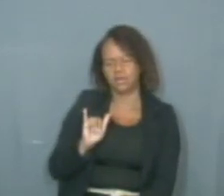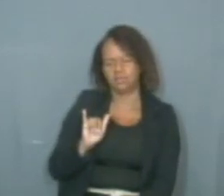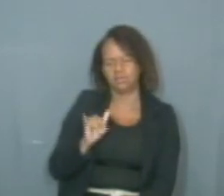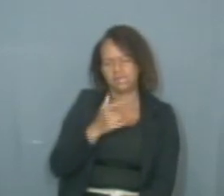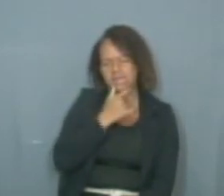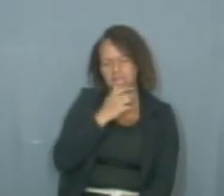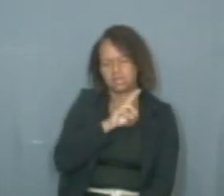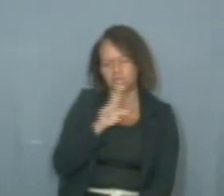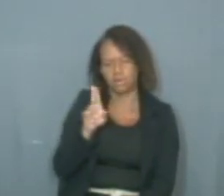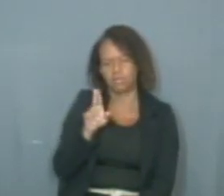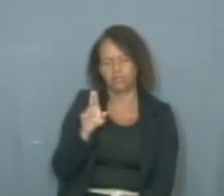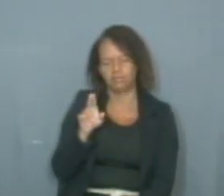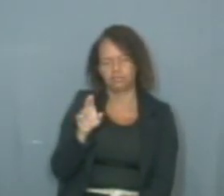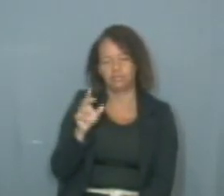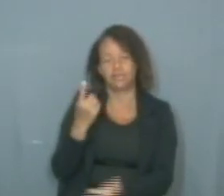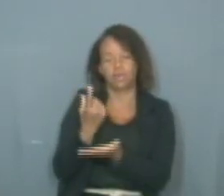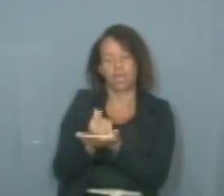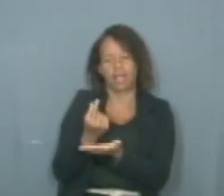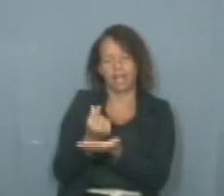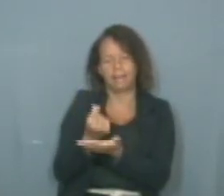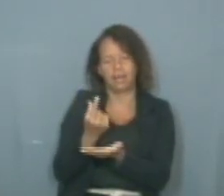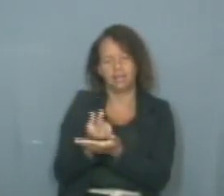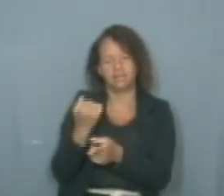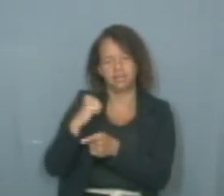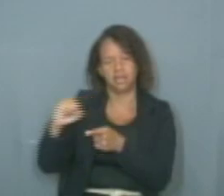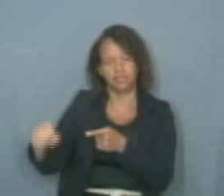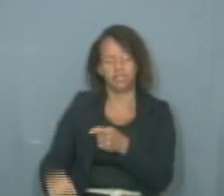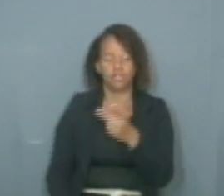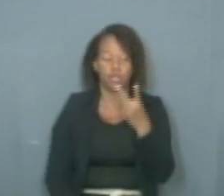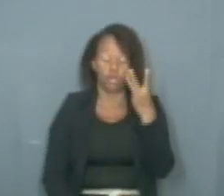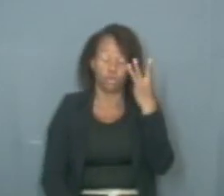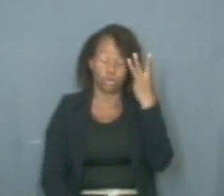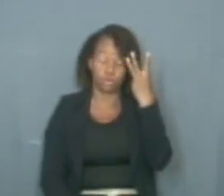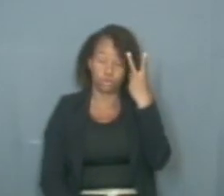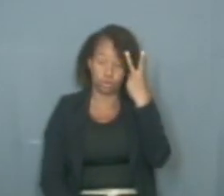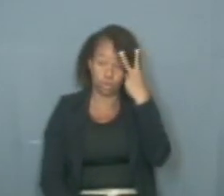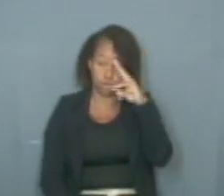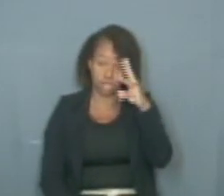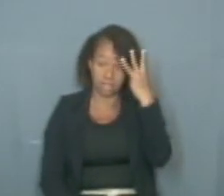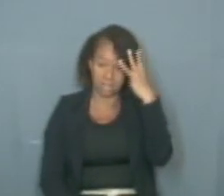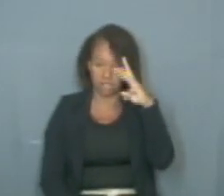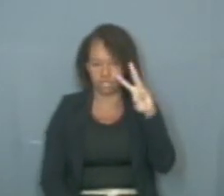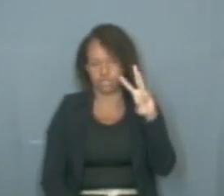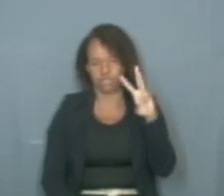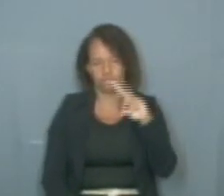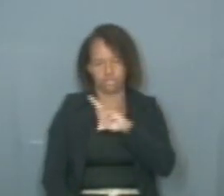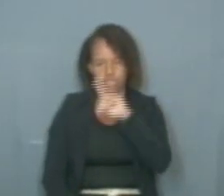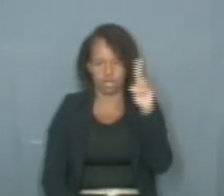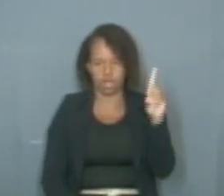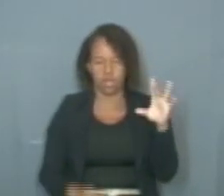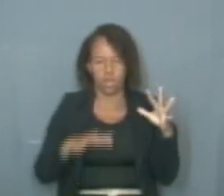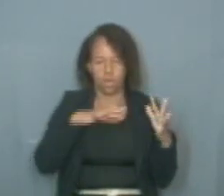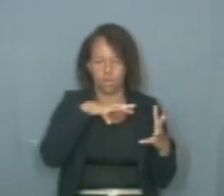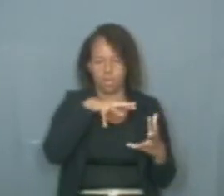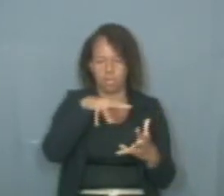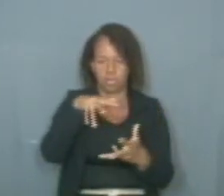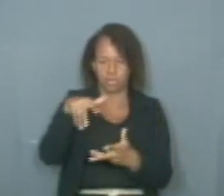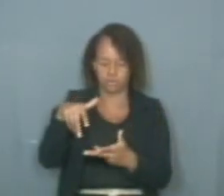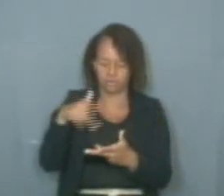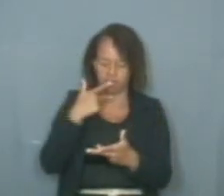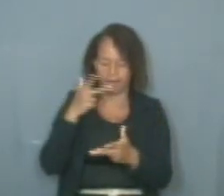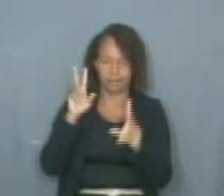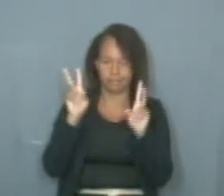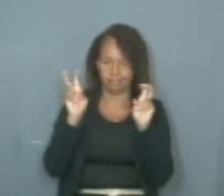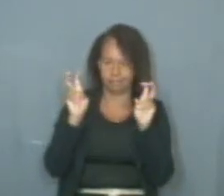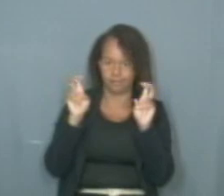capitalismo, defende jornada de 2 a 3 dias. O mundo dito